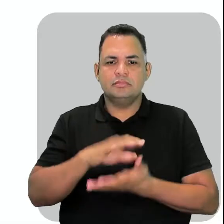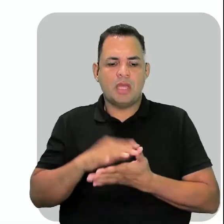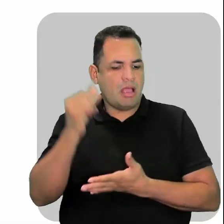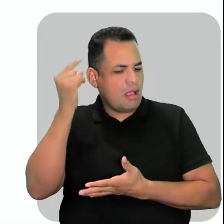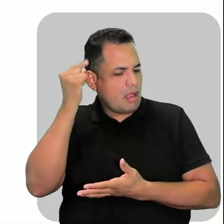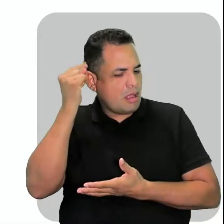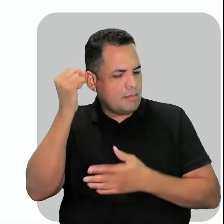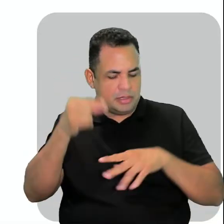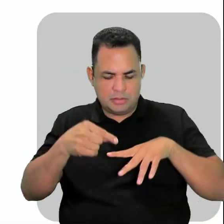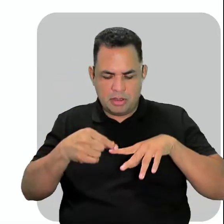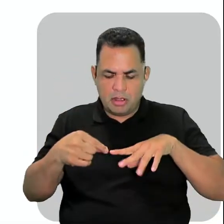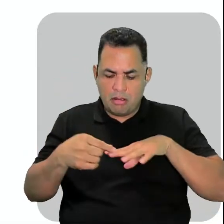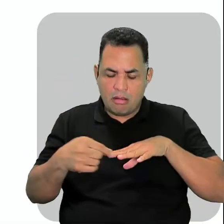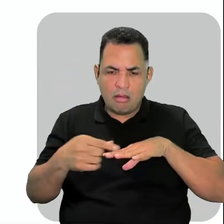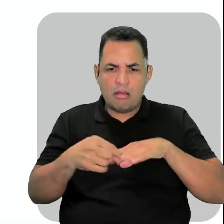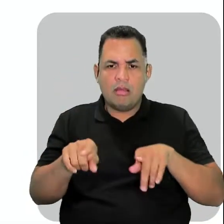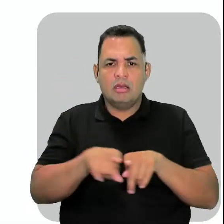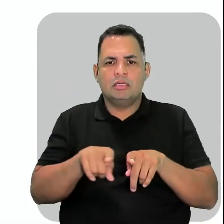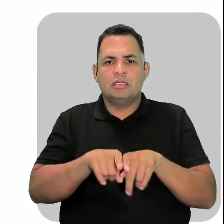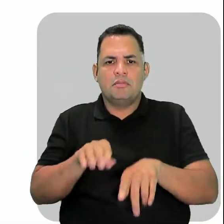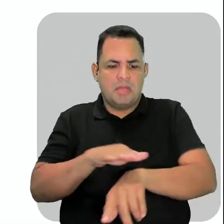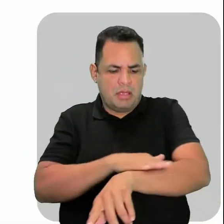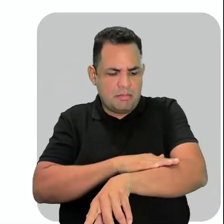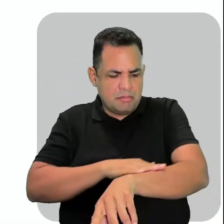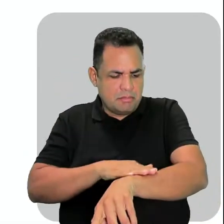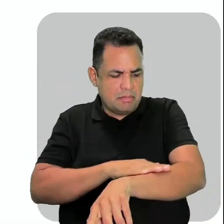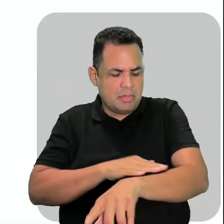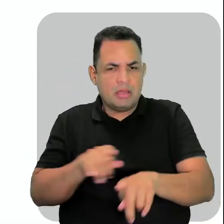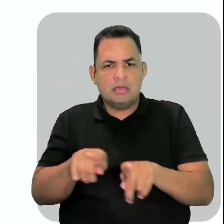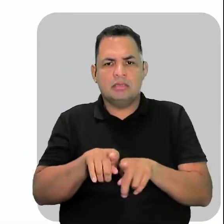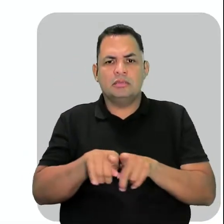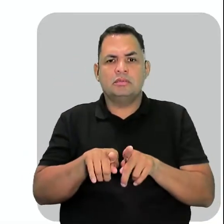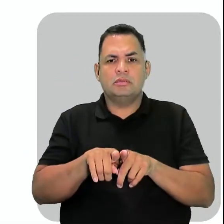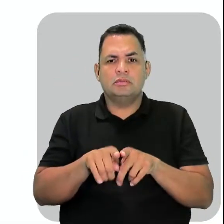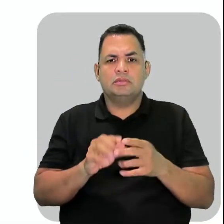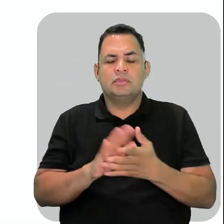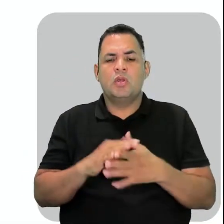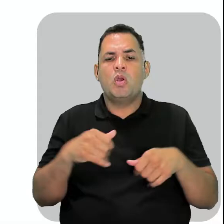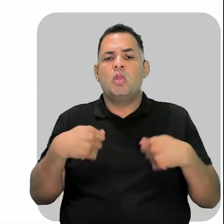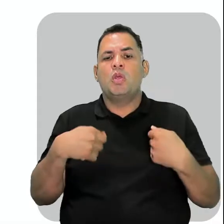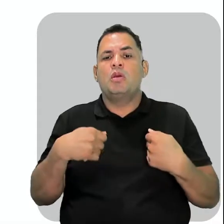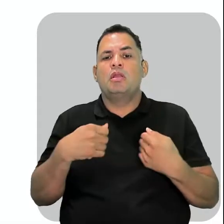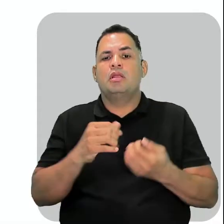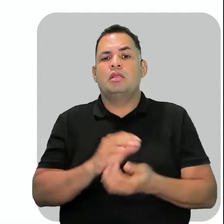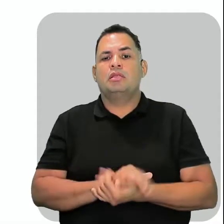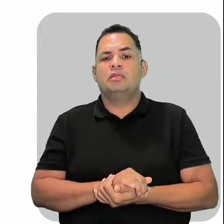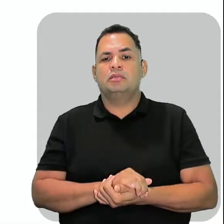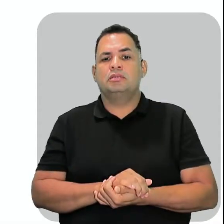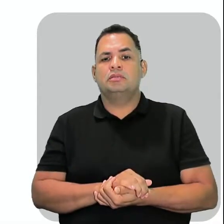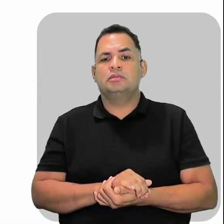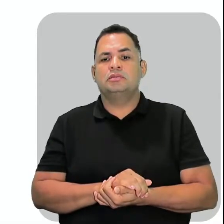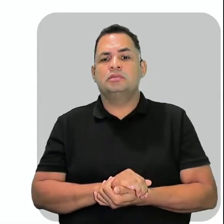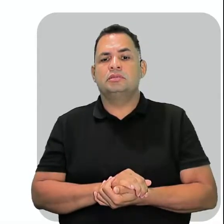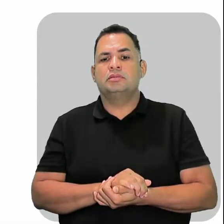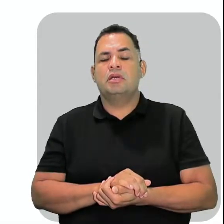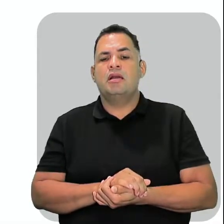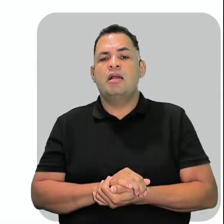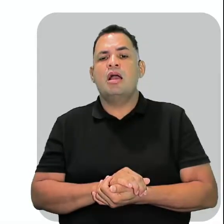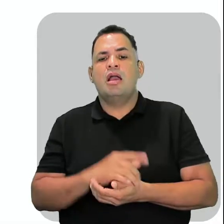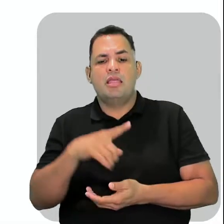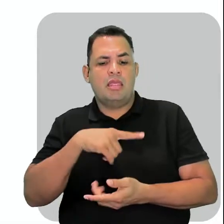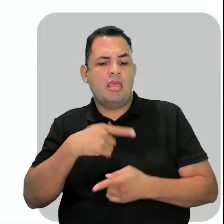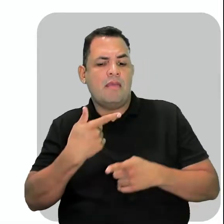cabelo quanto as unhas e a pele também, porque a carência desses aminoácidos vai prejudicar